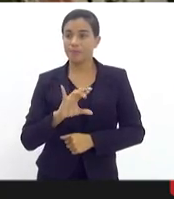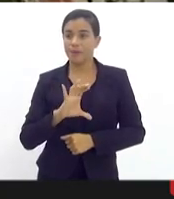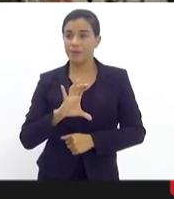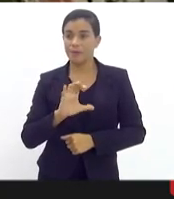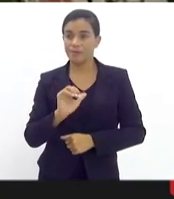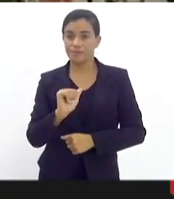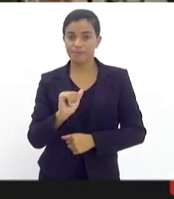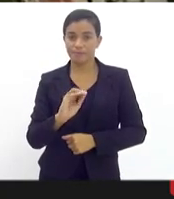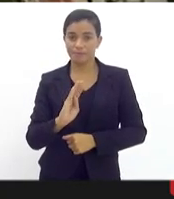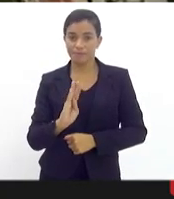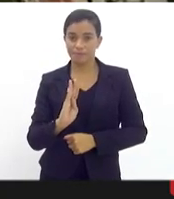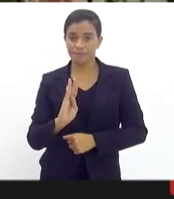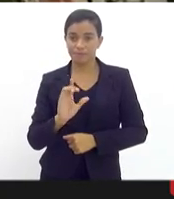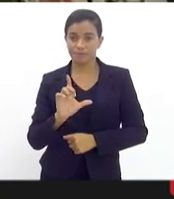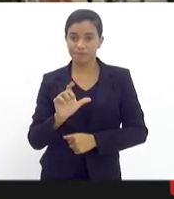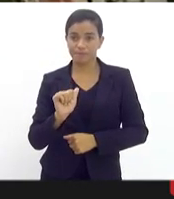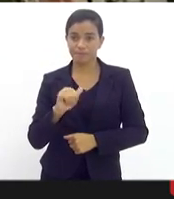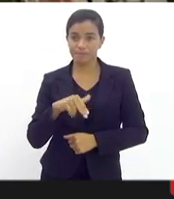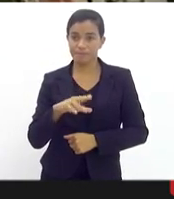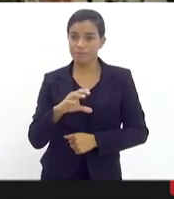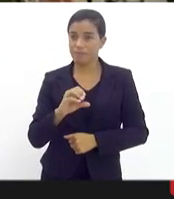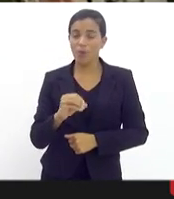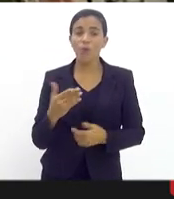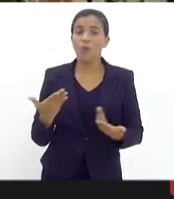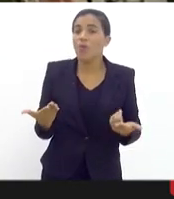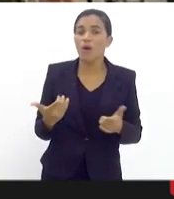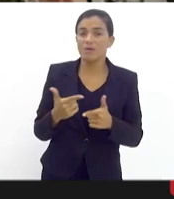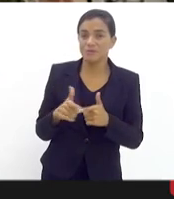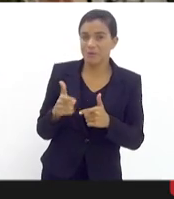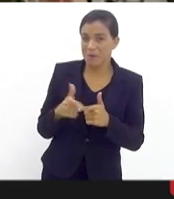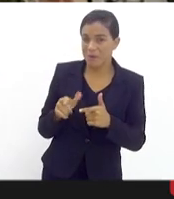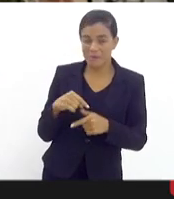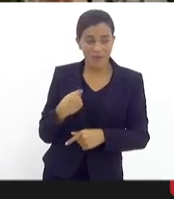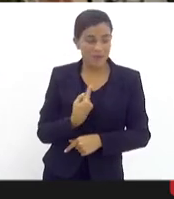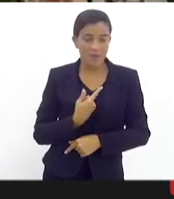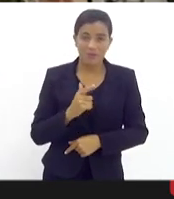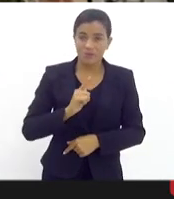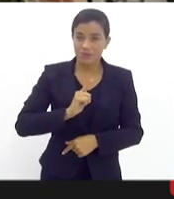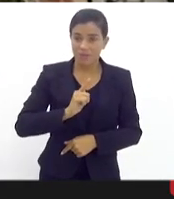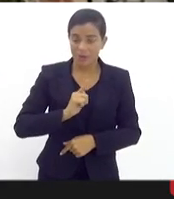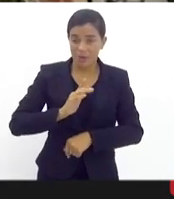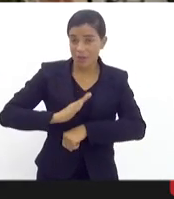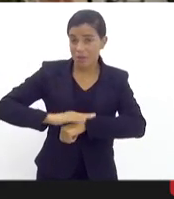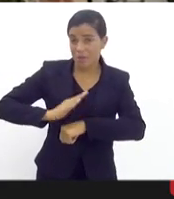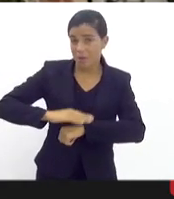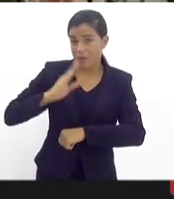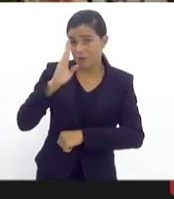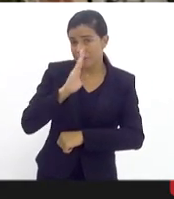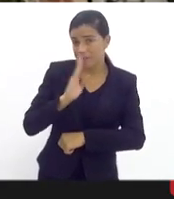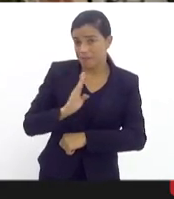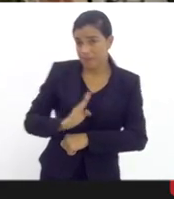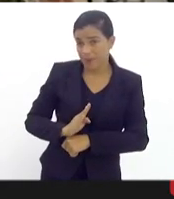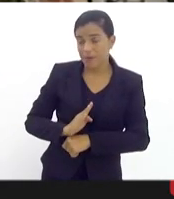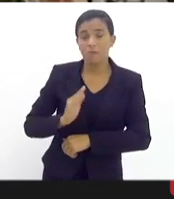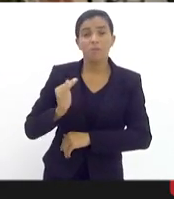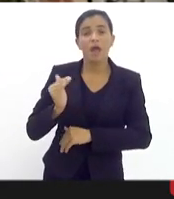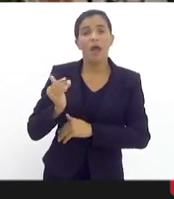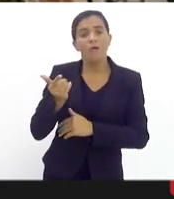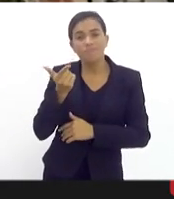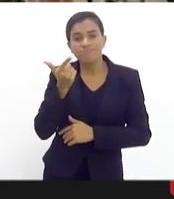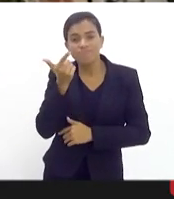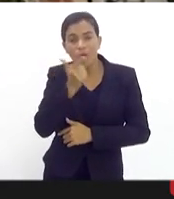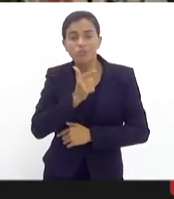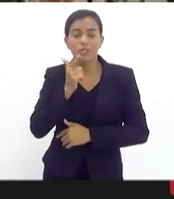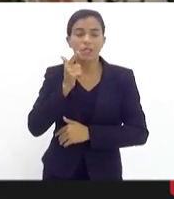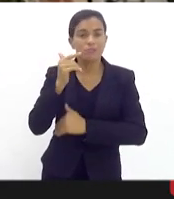Livre, tentando examinar com ela quais são os problemas que nós temos nesse momento no Brasil para desenvolver